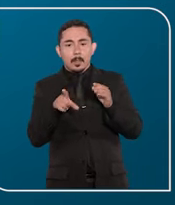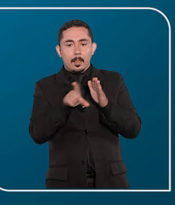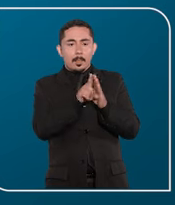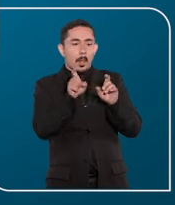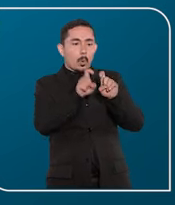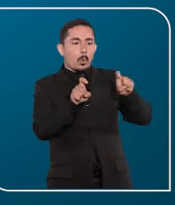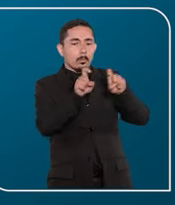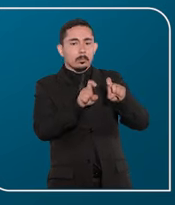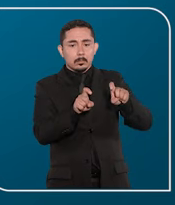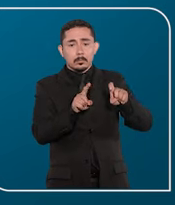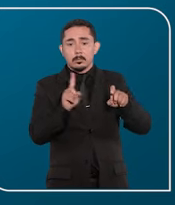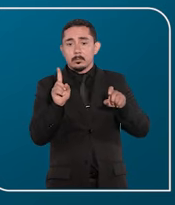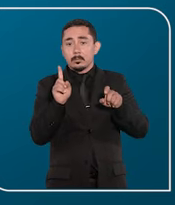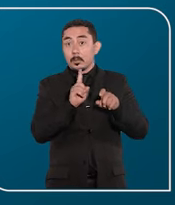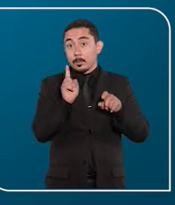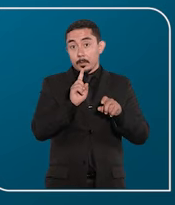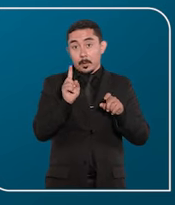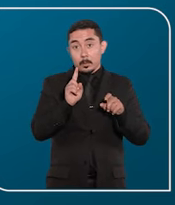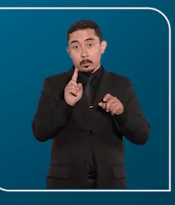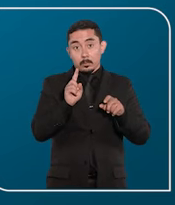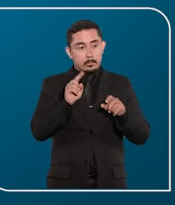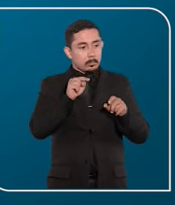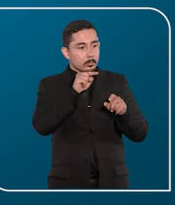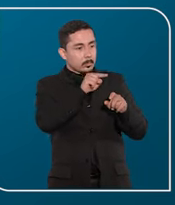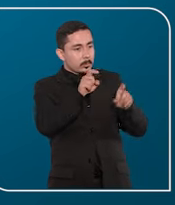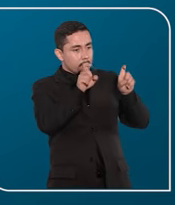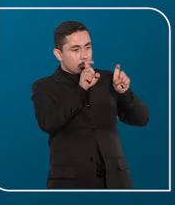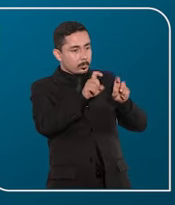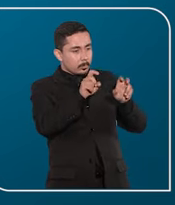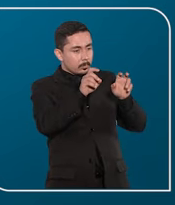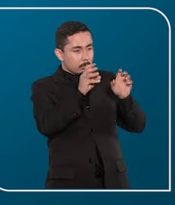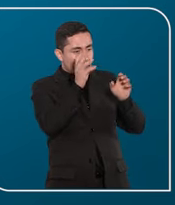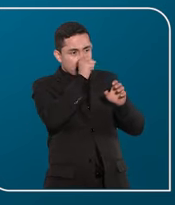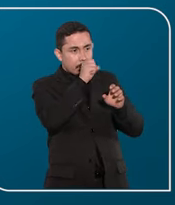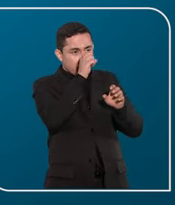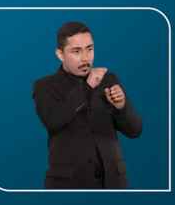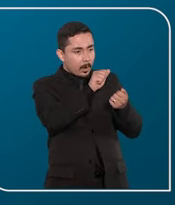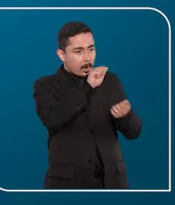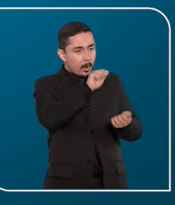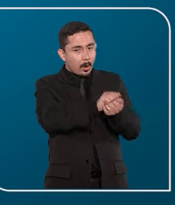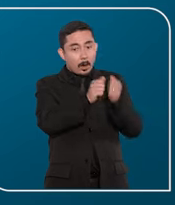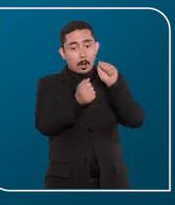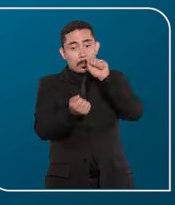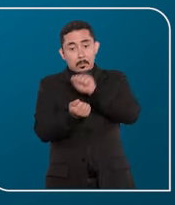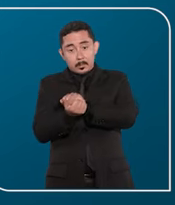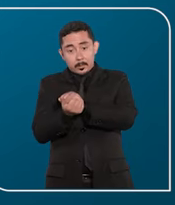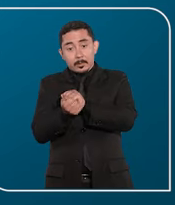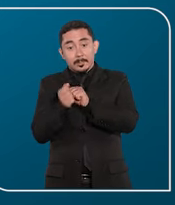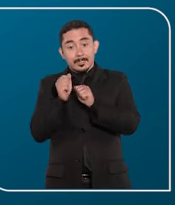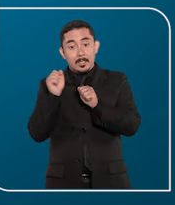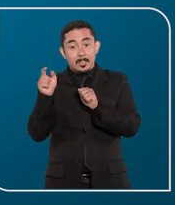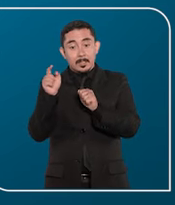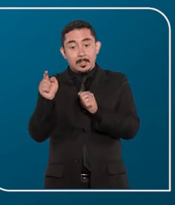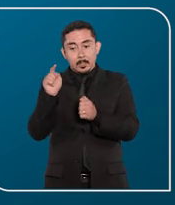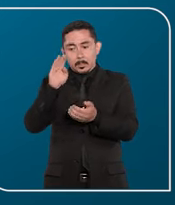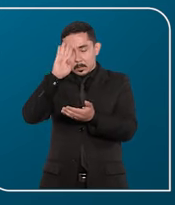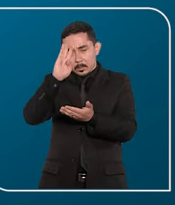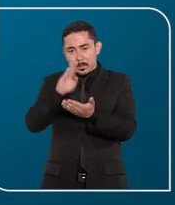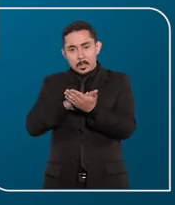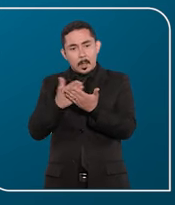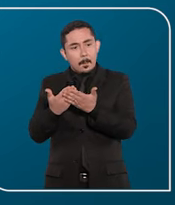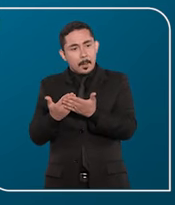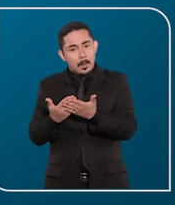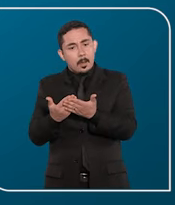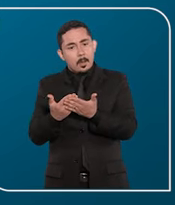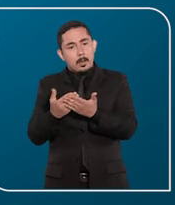computador, é transformar a lei, adaptar a lei, eu vou usar o termo mais adequado agora, né, a interpretação da lei